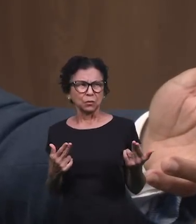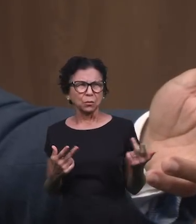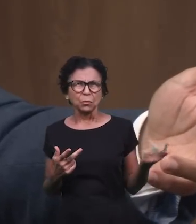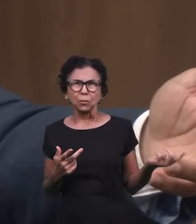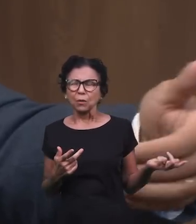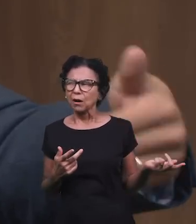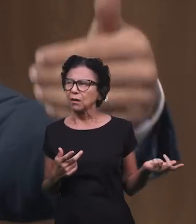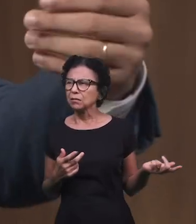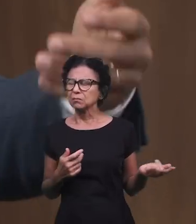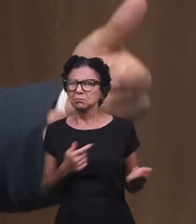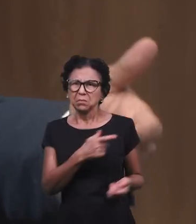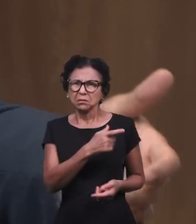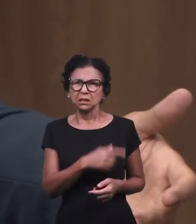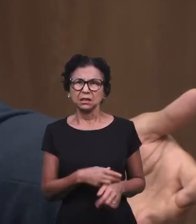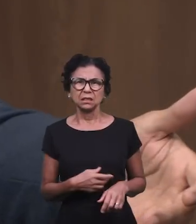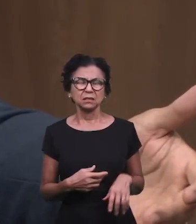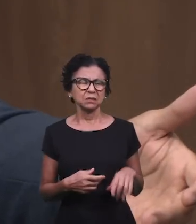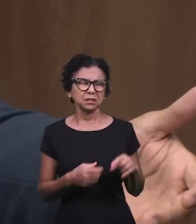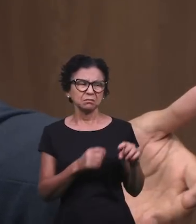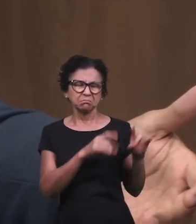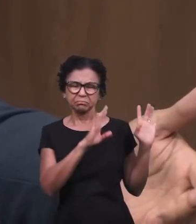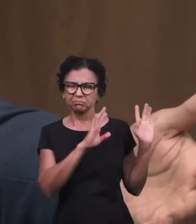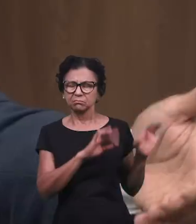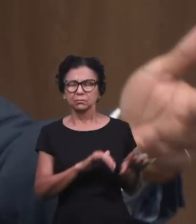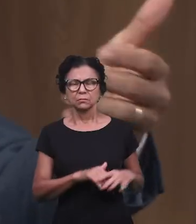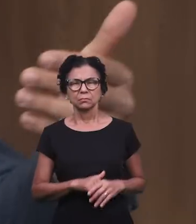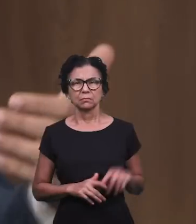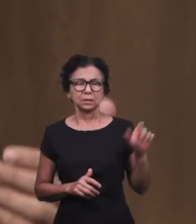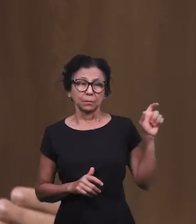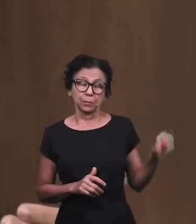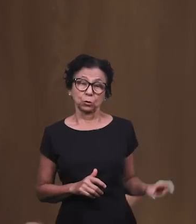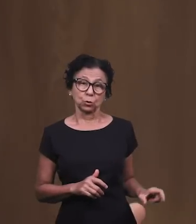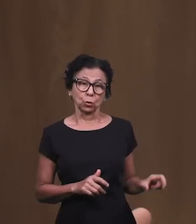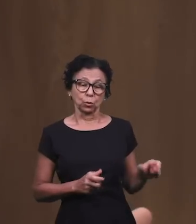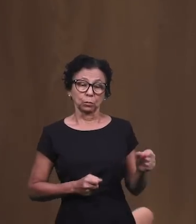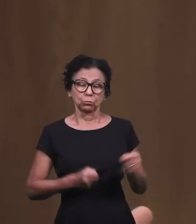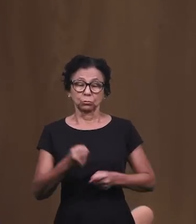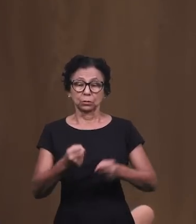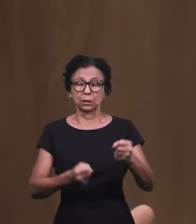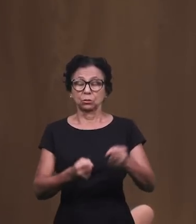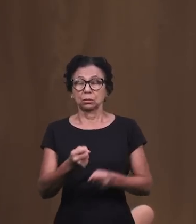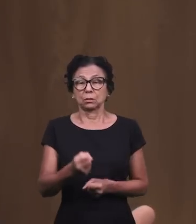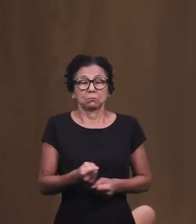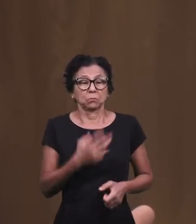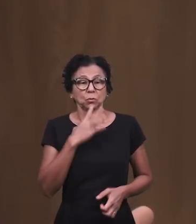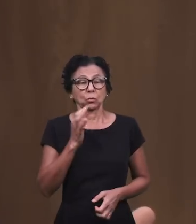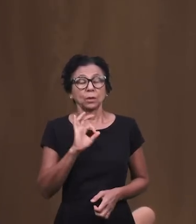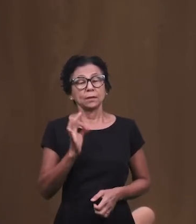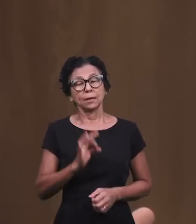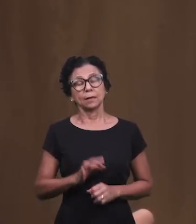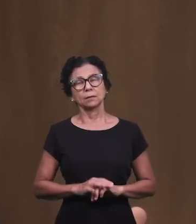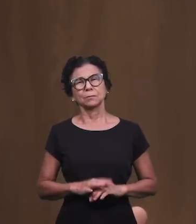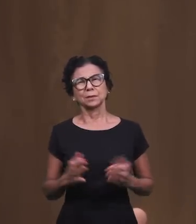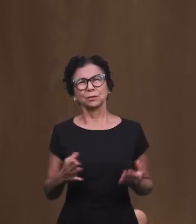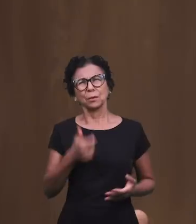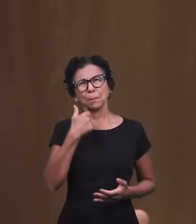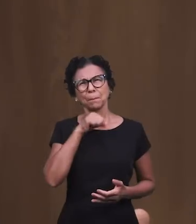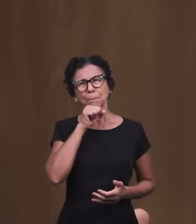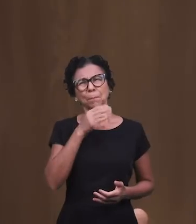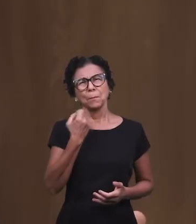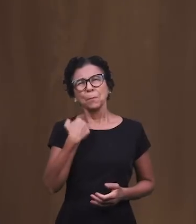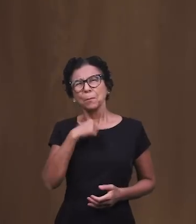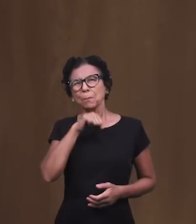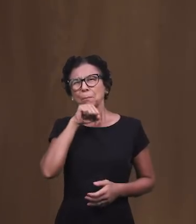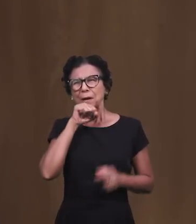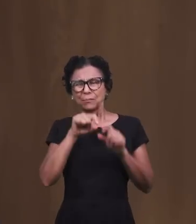significava tanto para você, porque você não tem convivência com essa pessoa, e agora você escuta essa mesma frase do seu pai, da sua mãe, ou de alguém que você ama